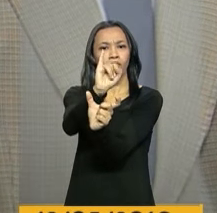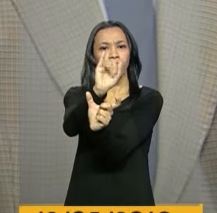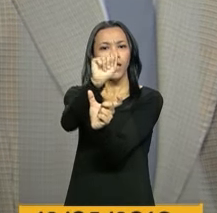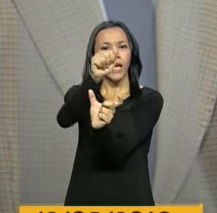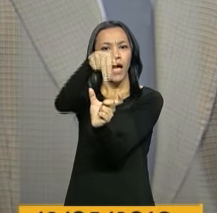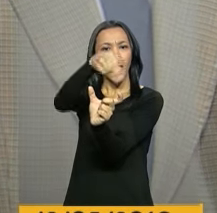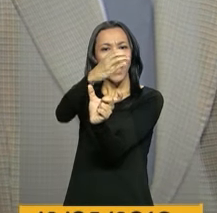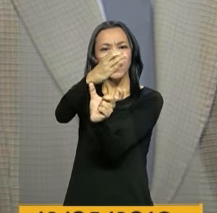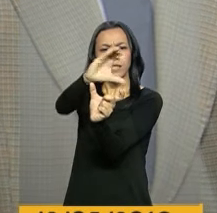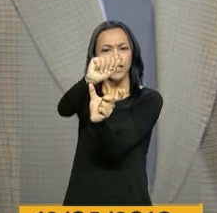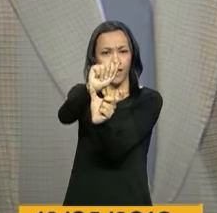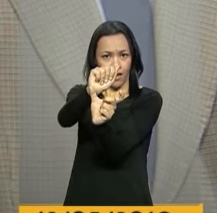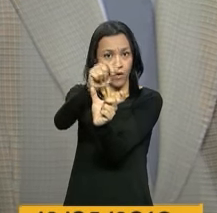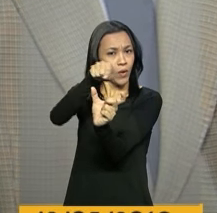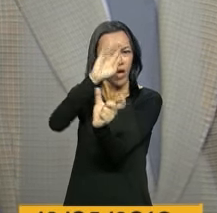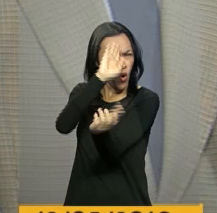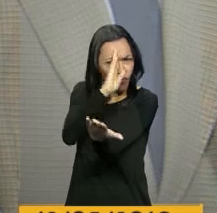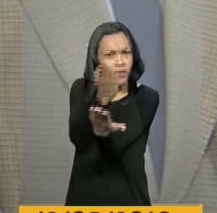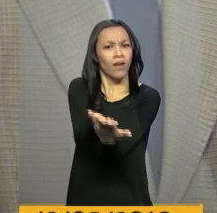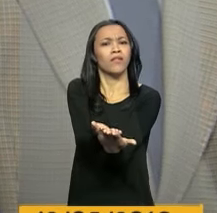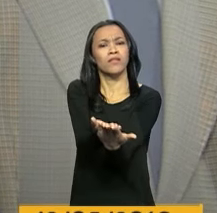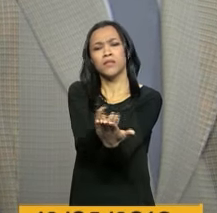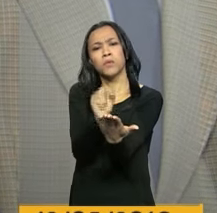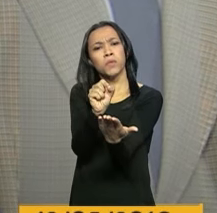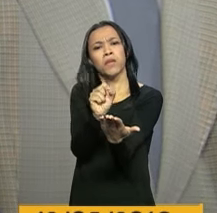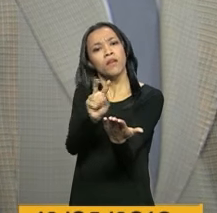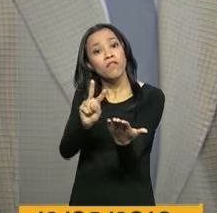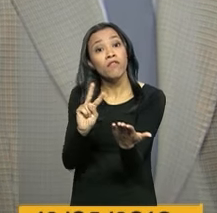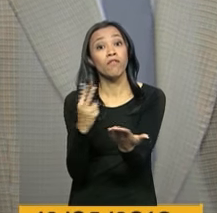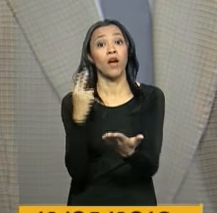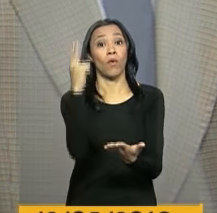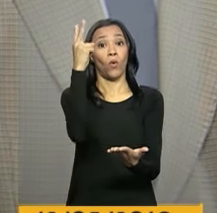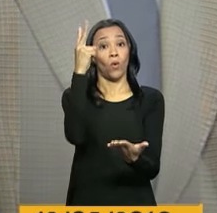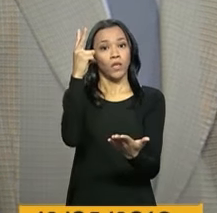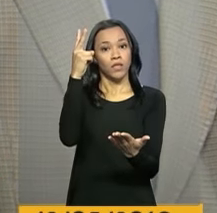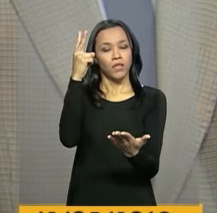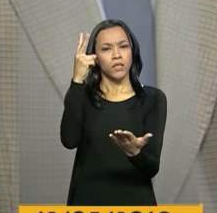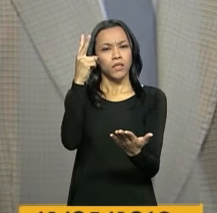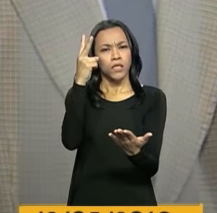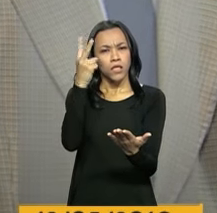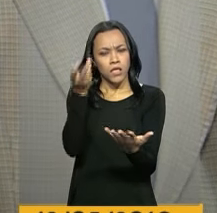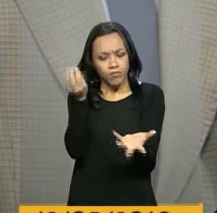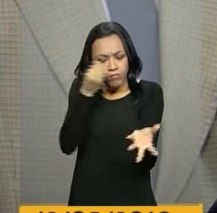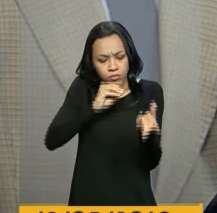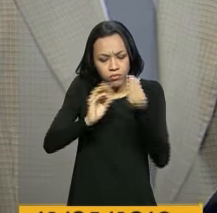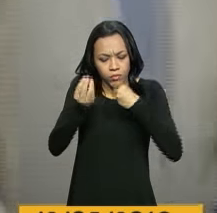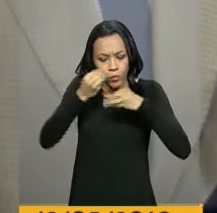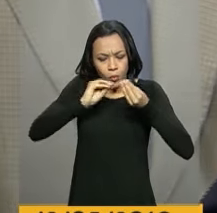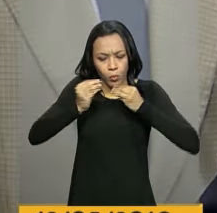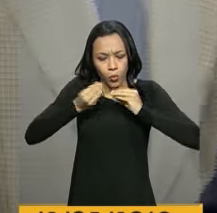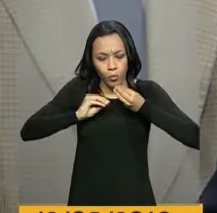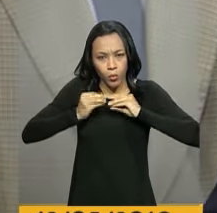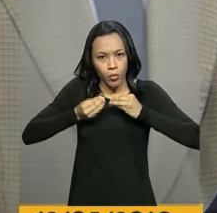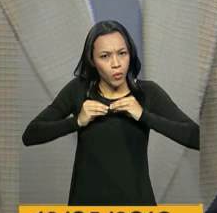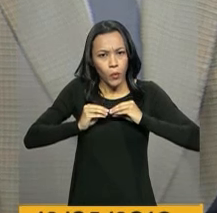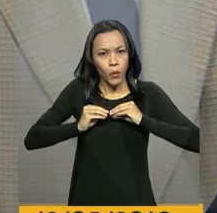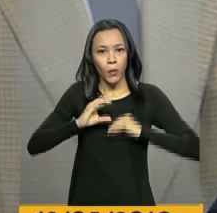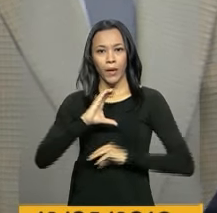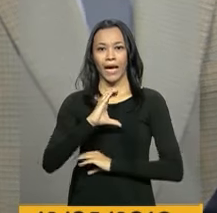Confiança nos valores que formam o caráter de nossa